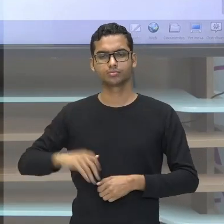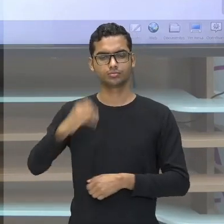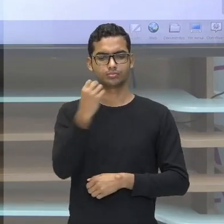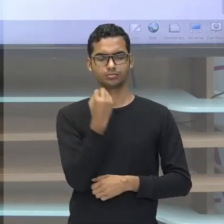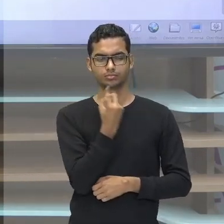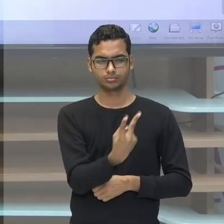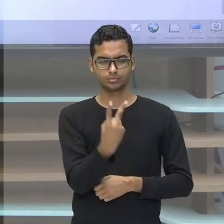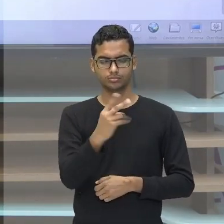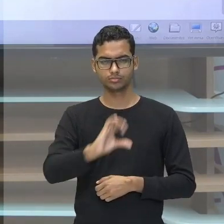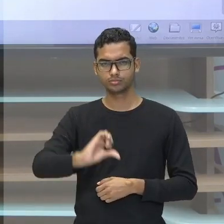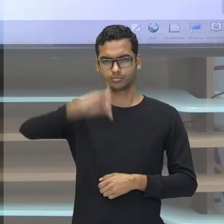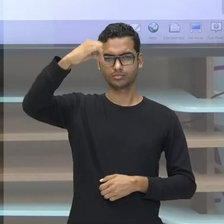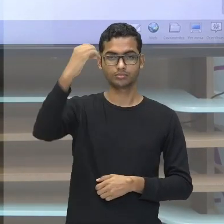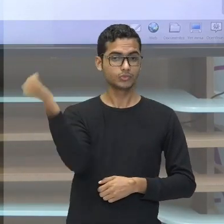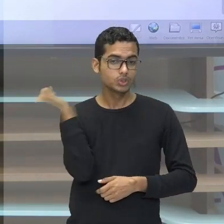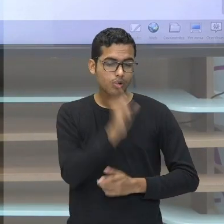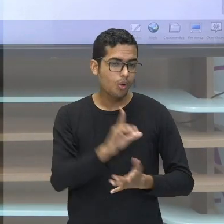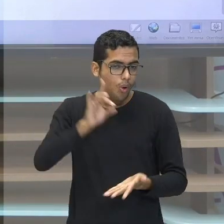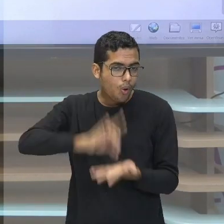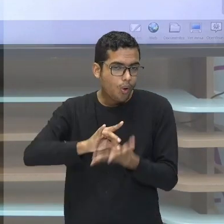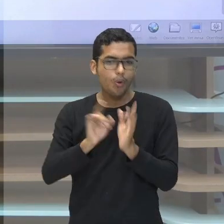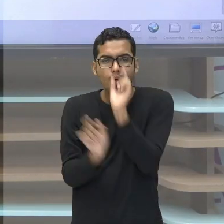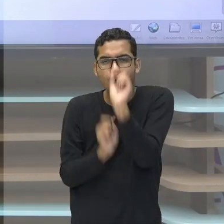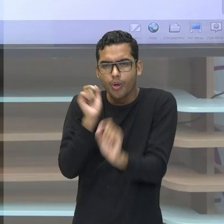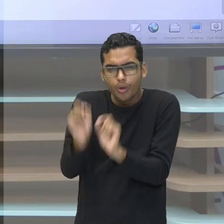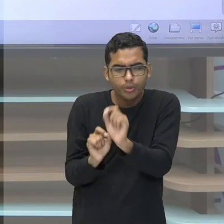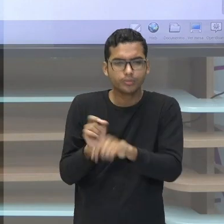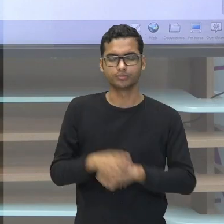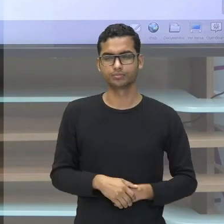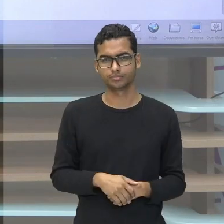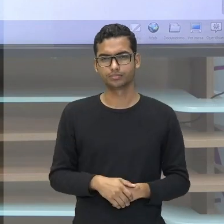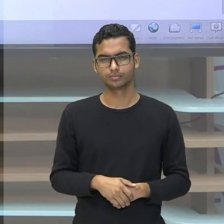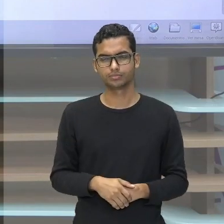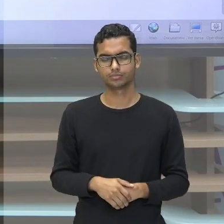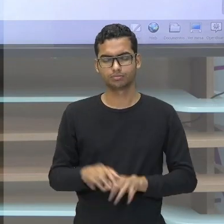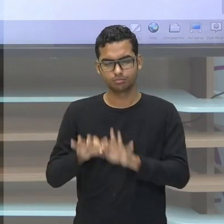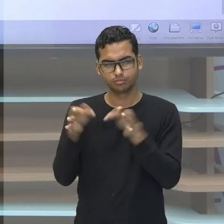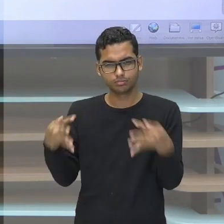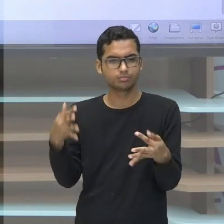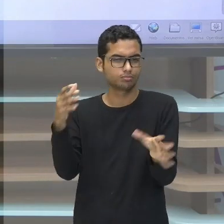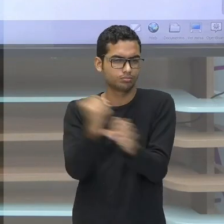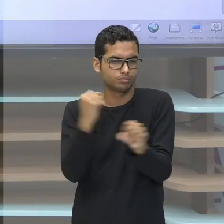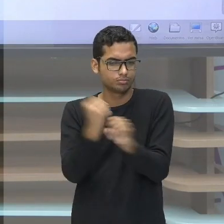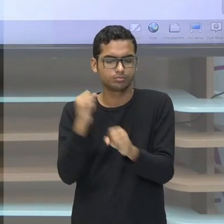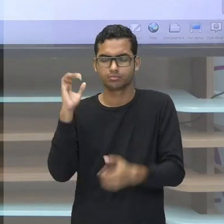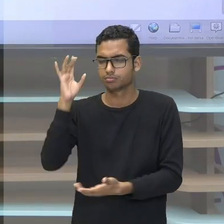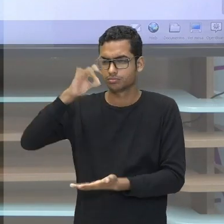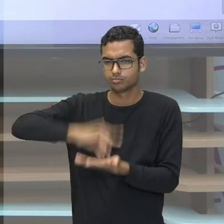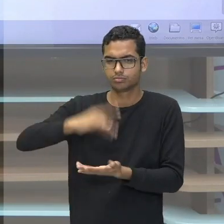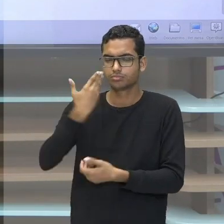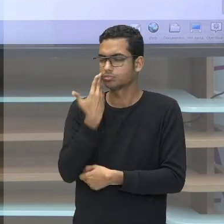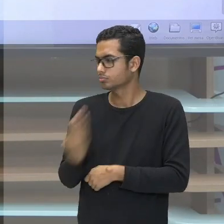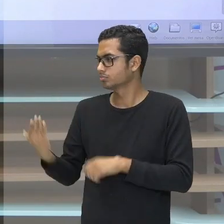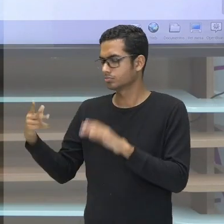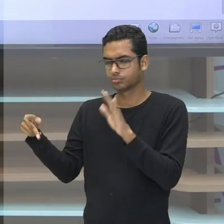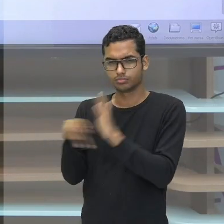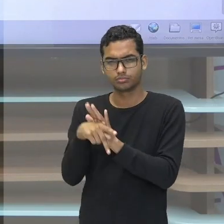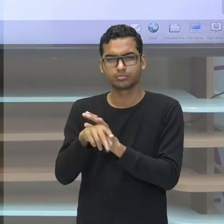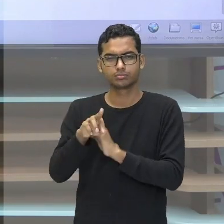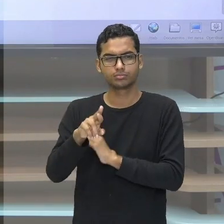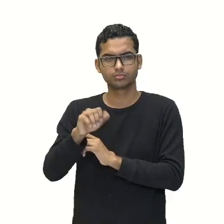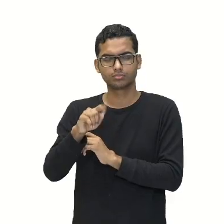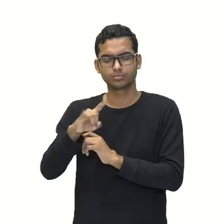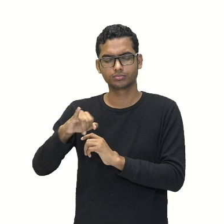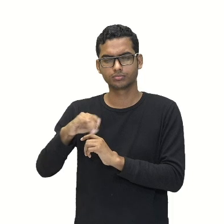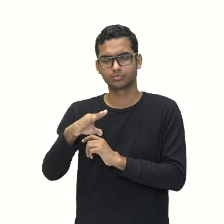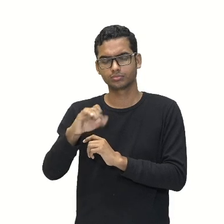9, eu vou conseguir fazer essa simplificação aqui, ó. Eu vou conseguir simplificar esse radical, tá bom?